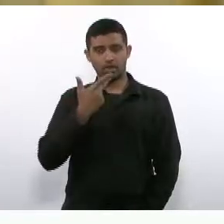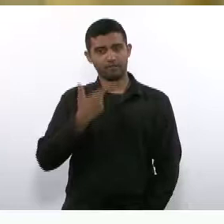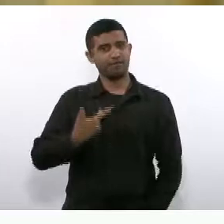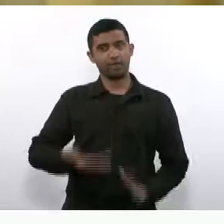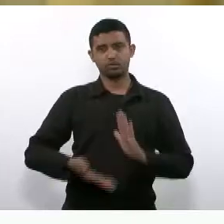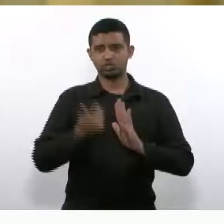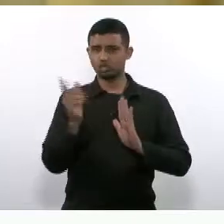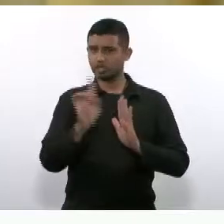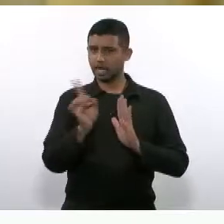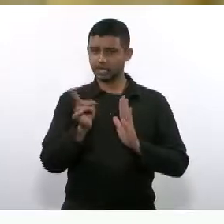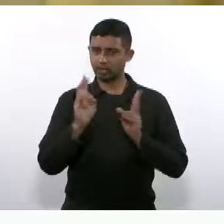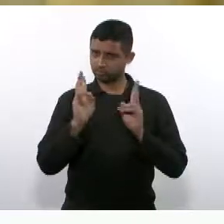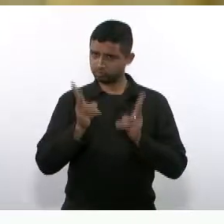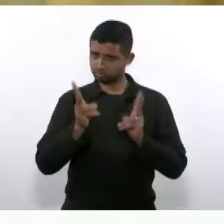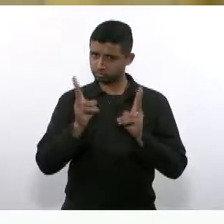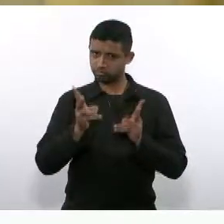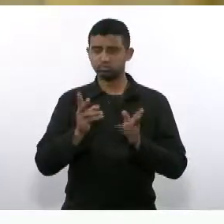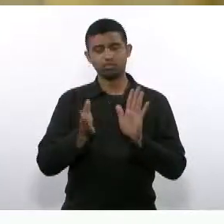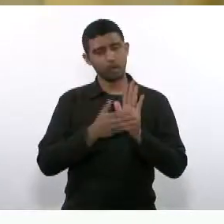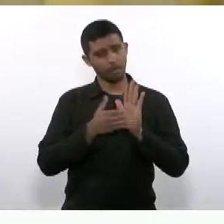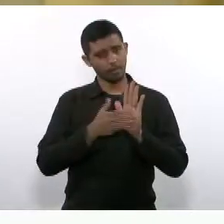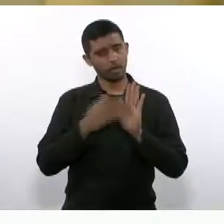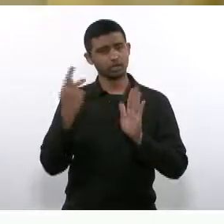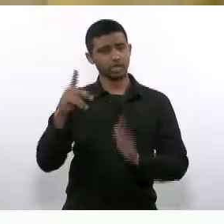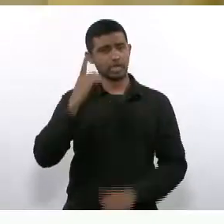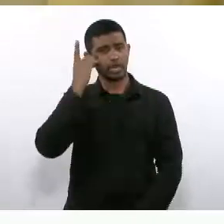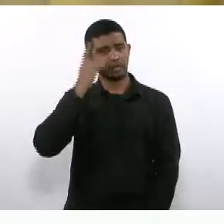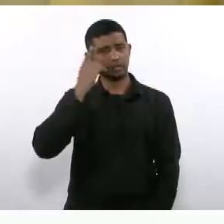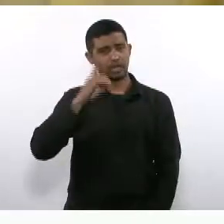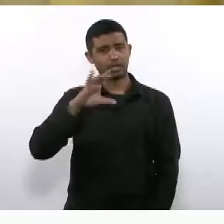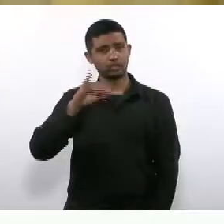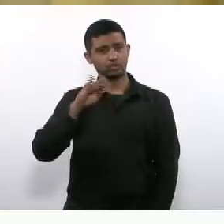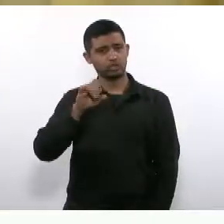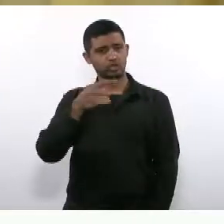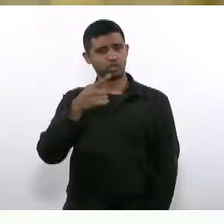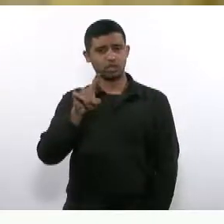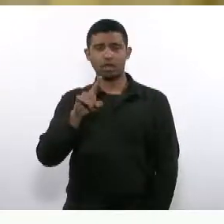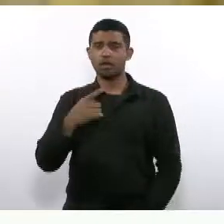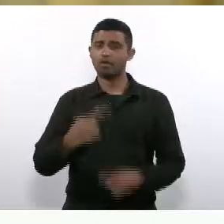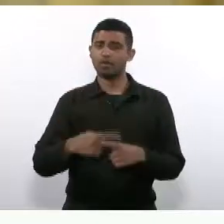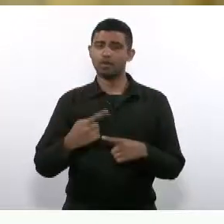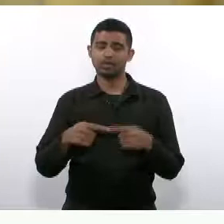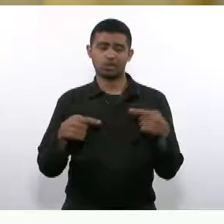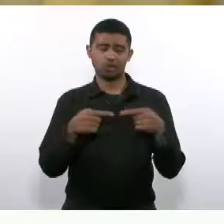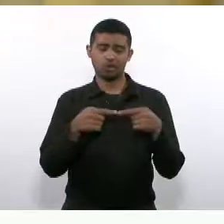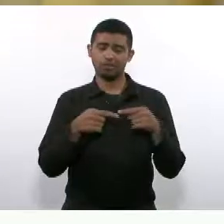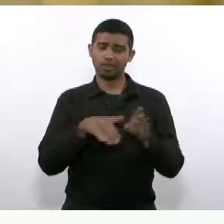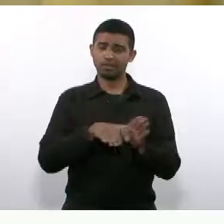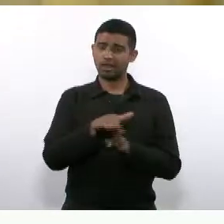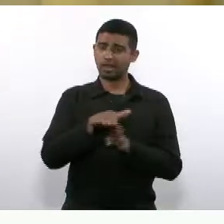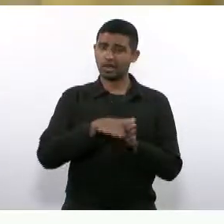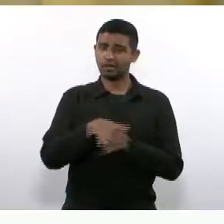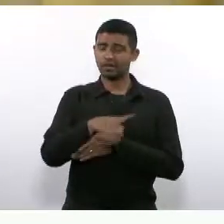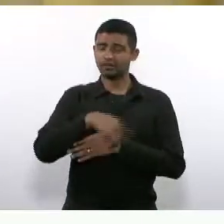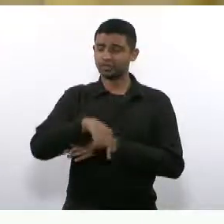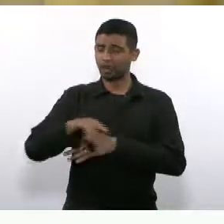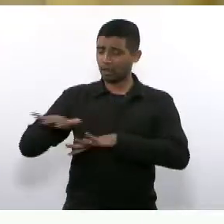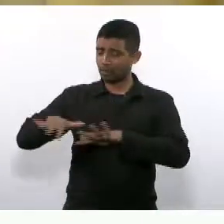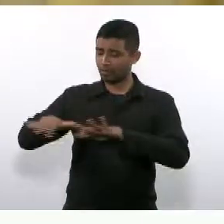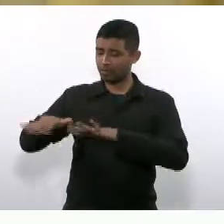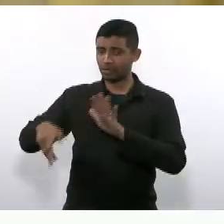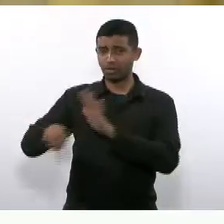pela retirada dessa proposta do deputado Chicão Bulhões, até porque essa foi uma recomendação, né, uma luta do movimento